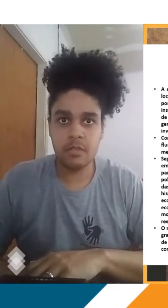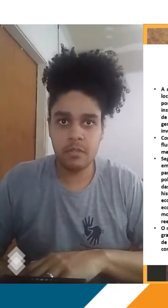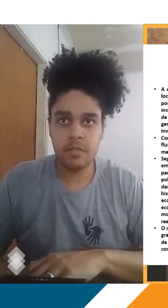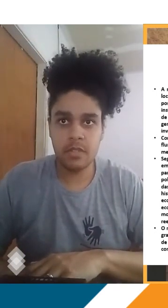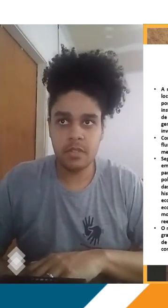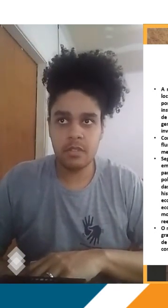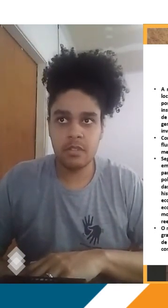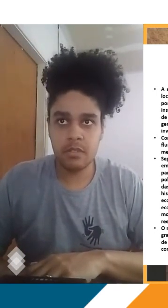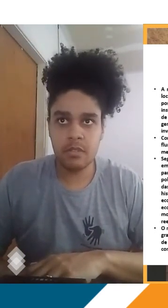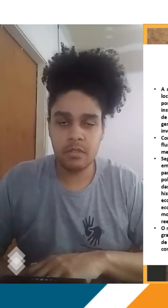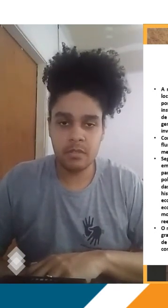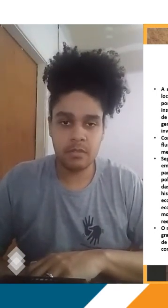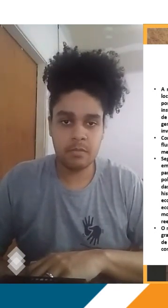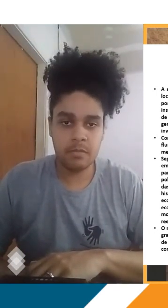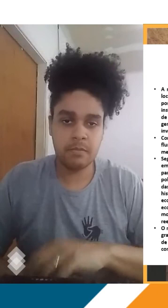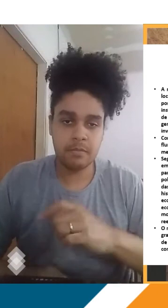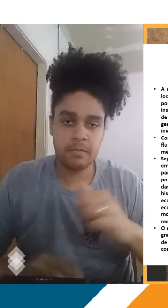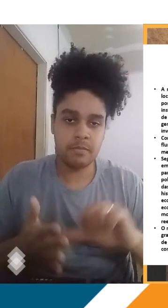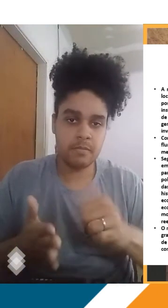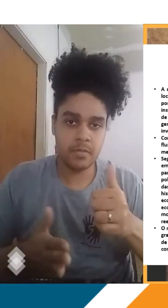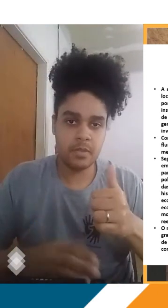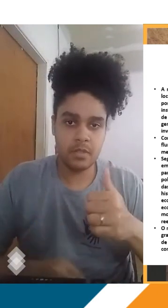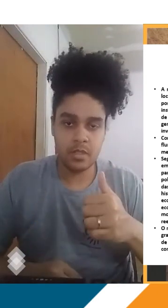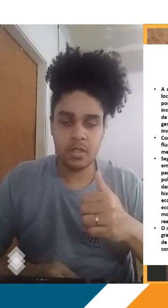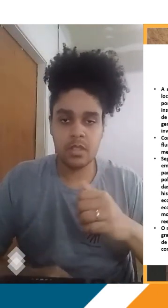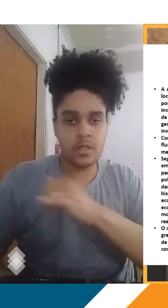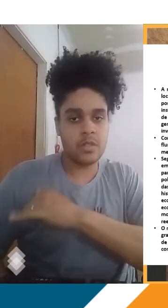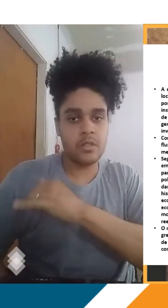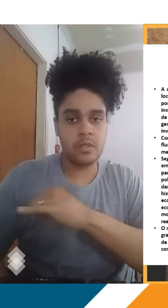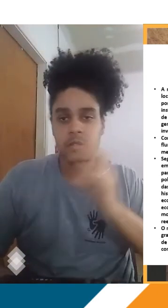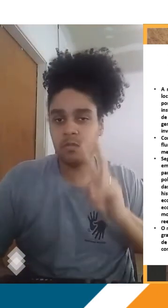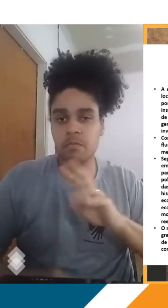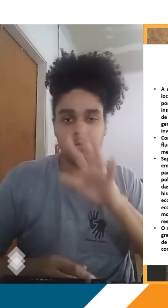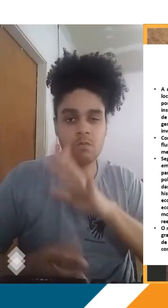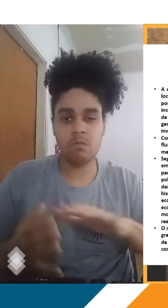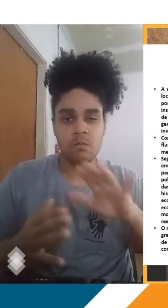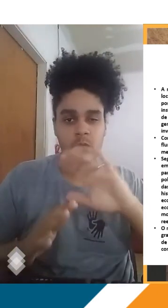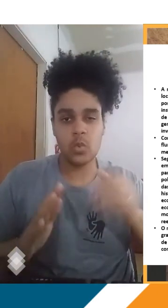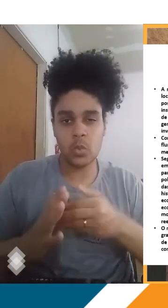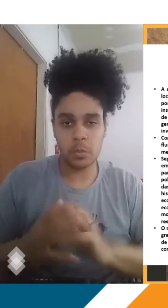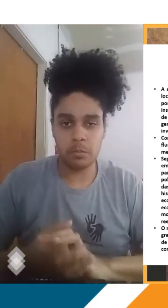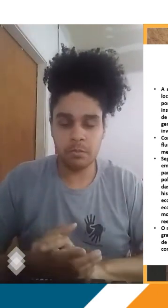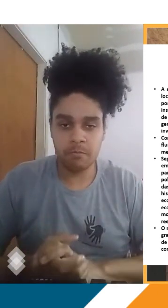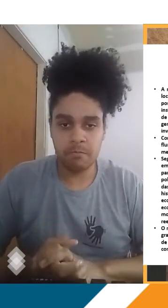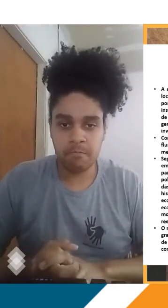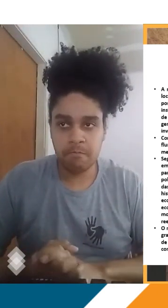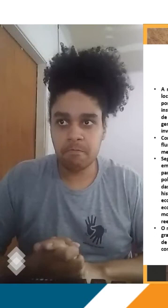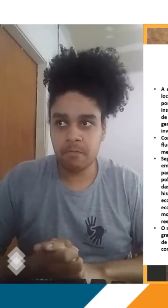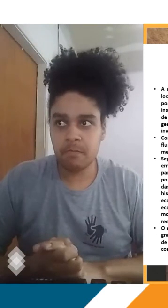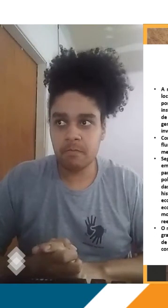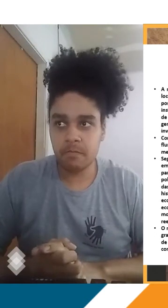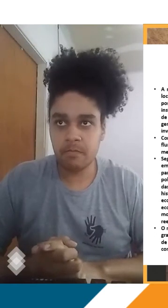grande parte do território fluminense. Pela primeira vez em sua história, o território do Rio de Janeiro era visto em sua totalidade, núcleo